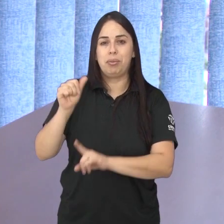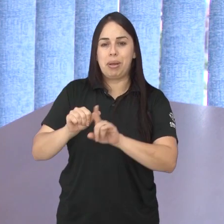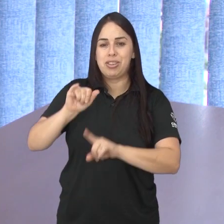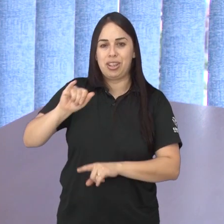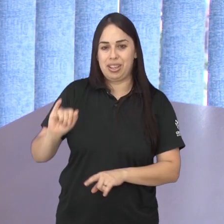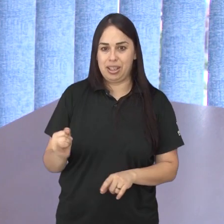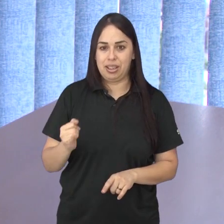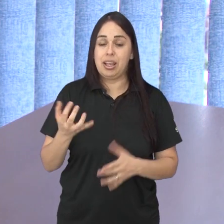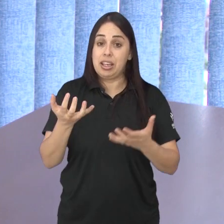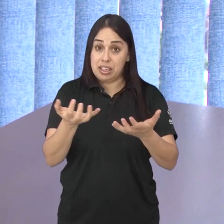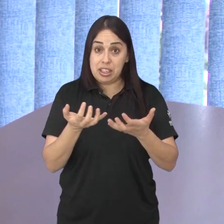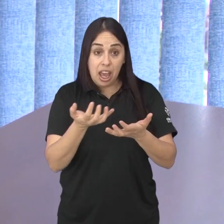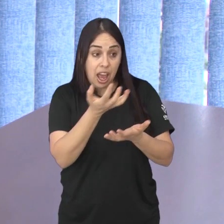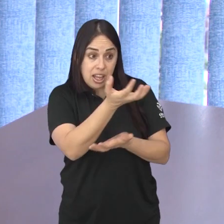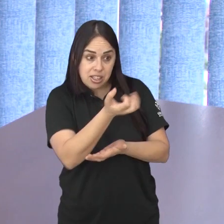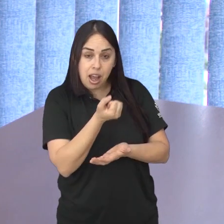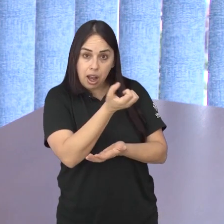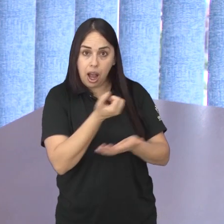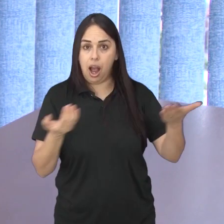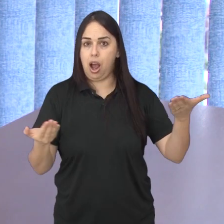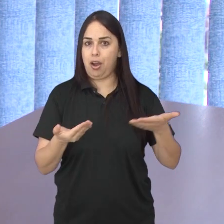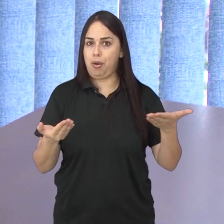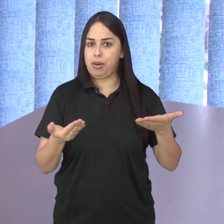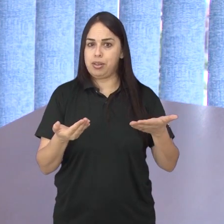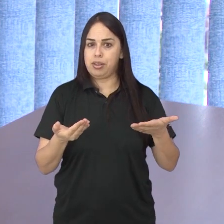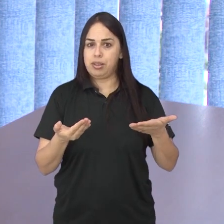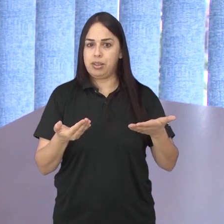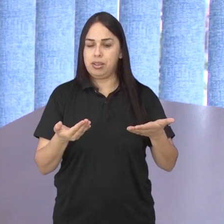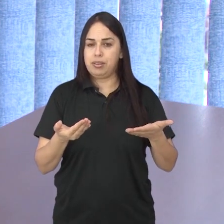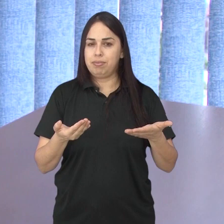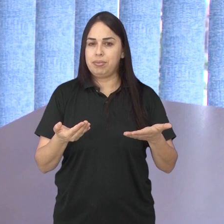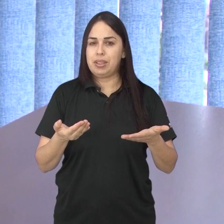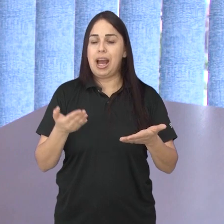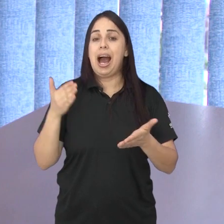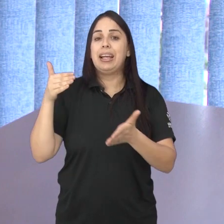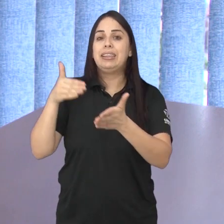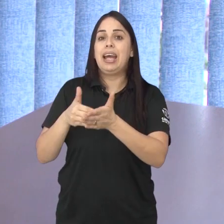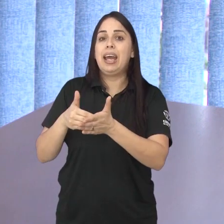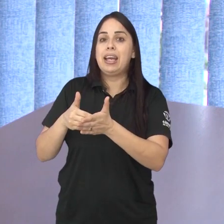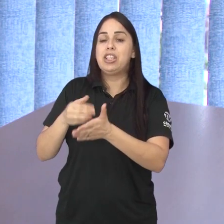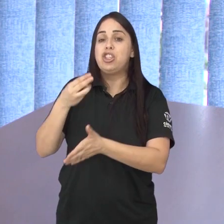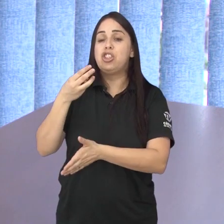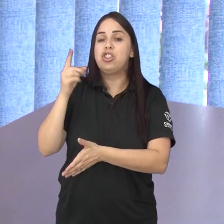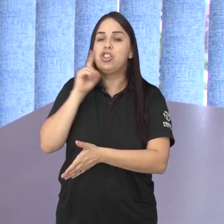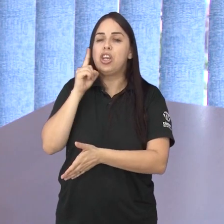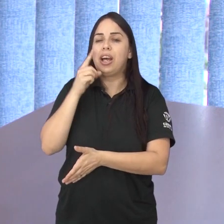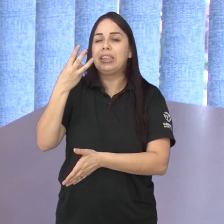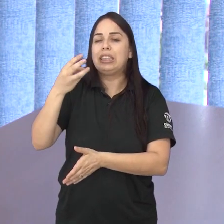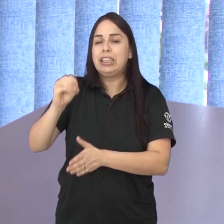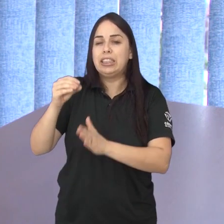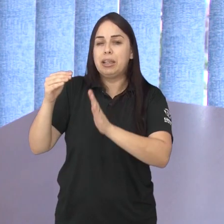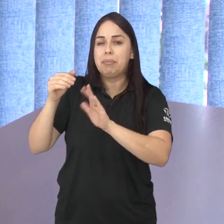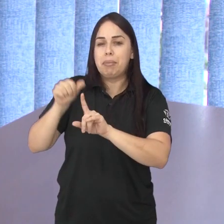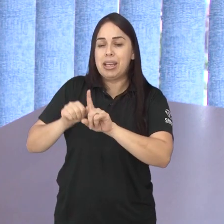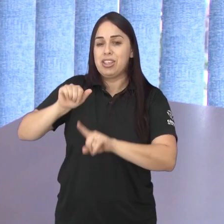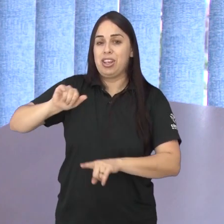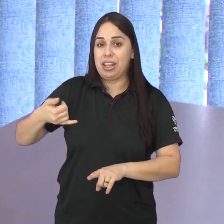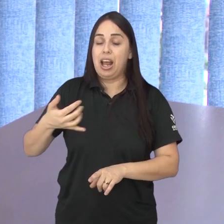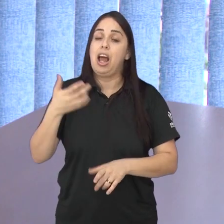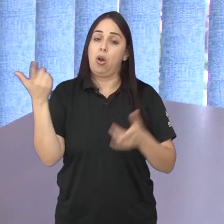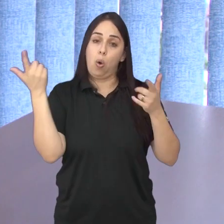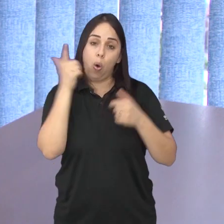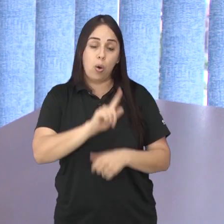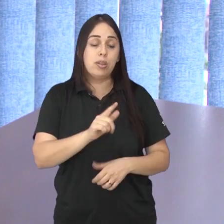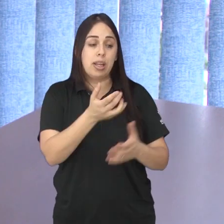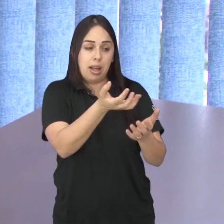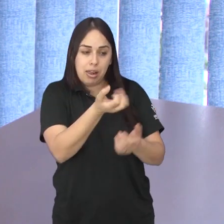quer optar agora pelo saque aniversário, se ela optar no mês, até o último dia útil do mês no aniversário dela, ela ainda recebe